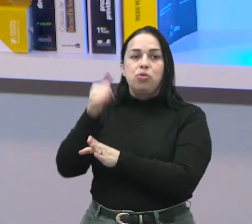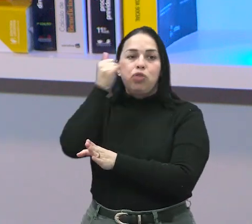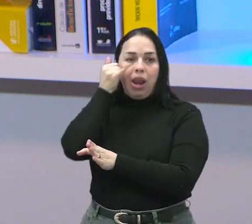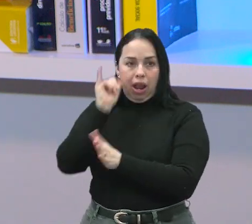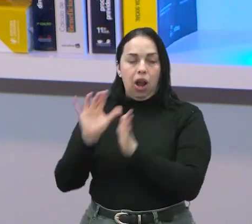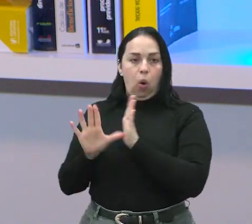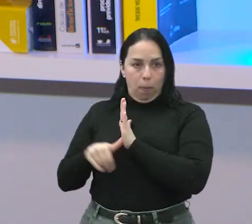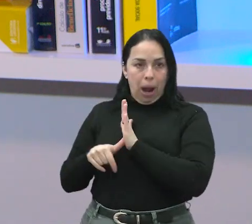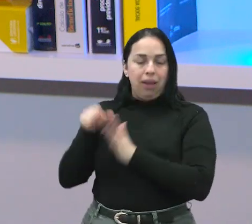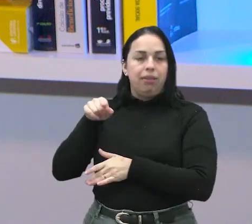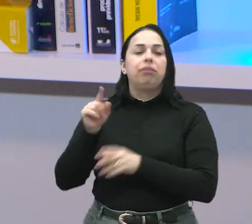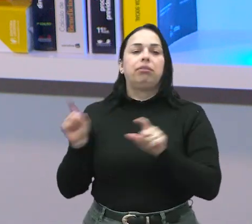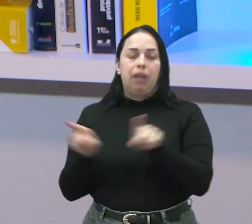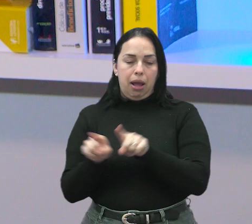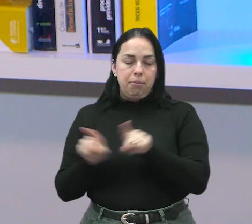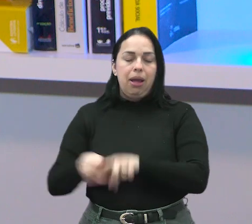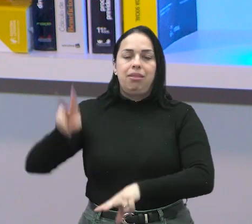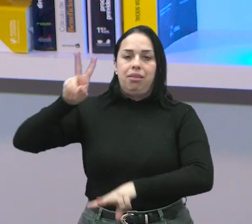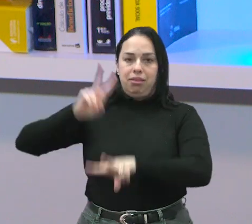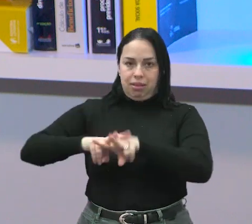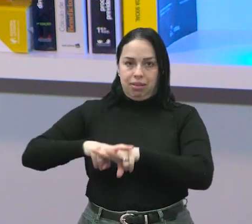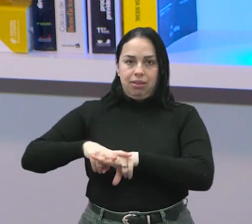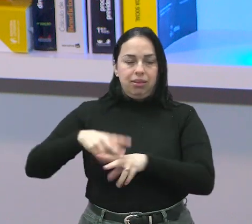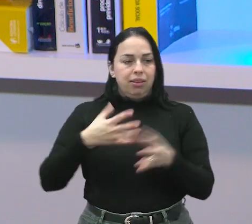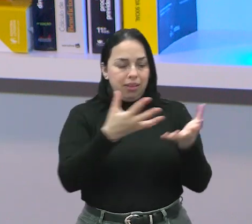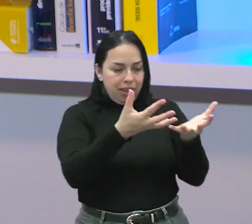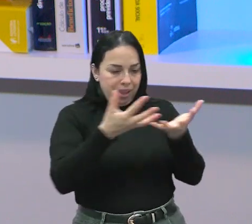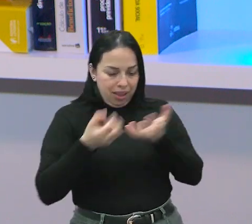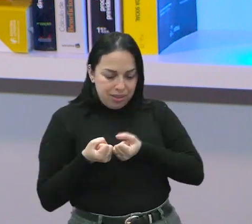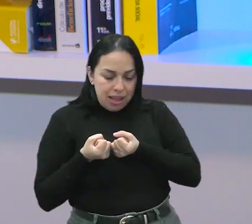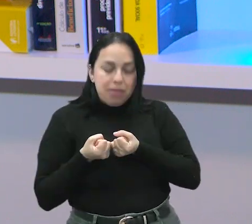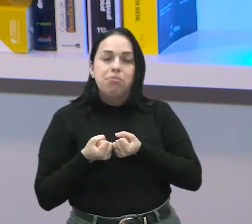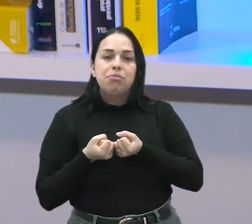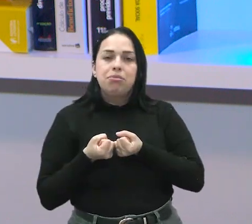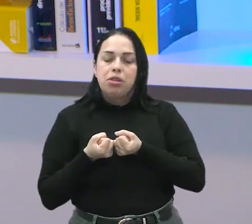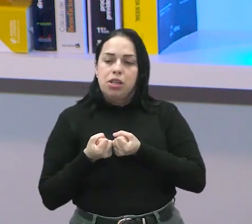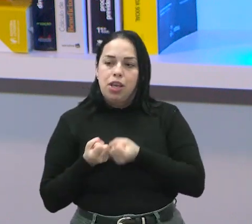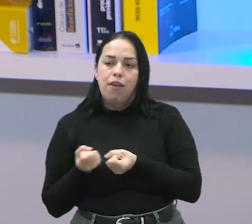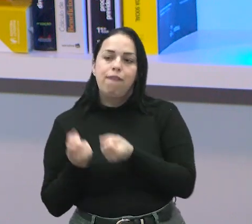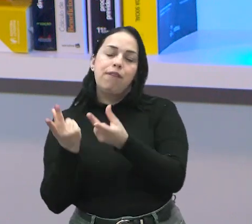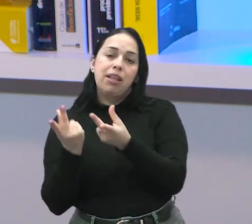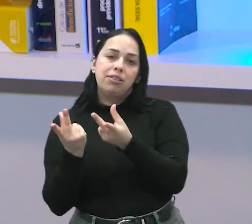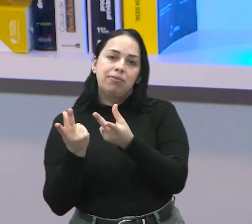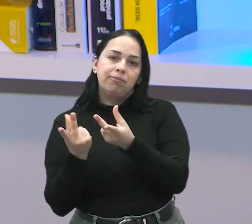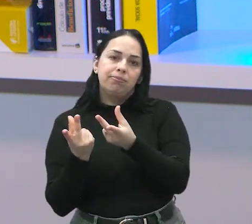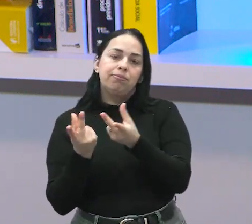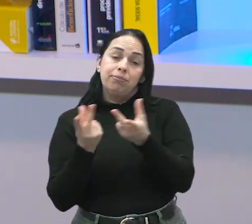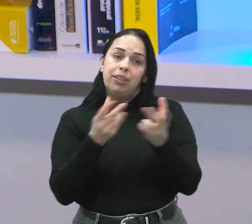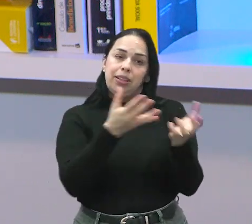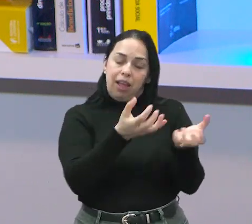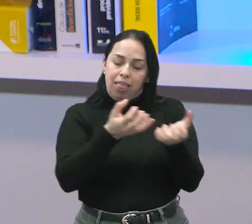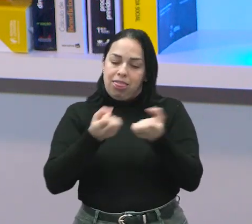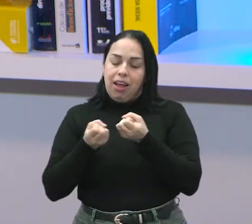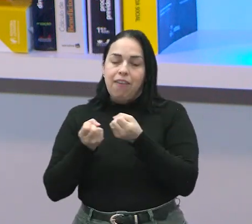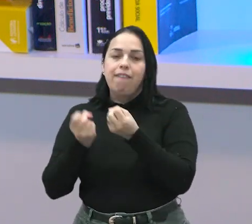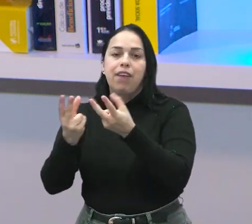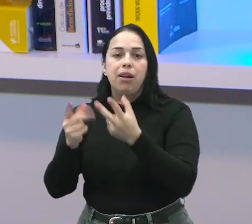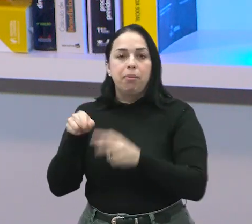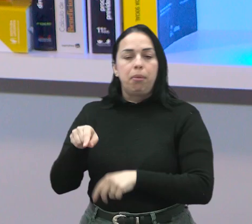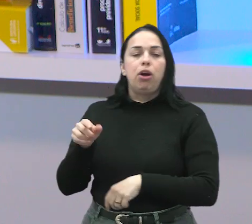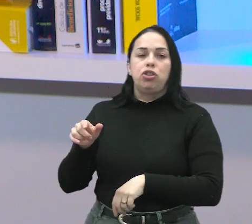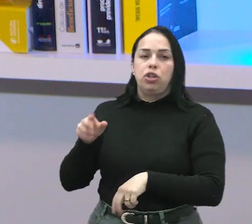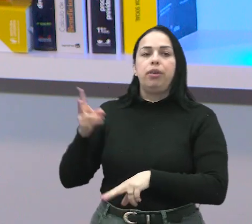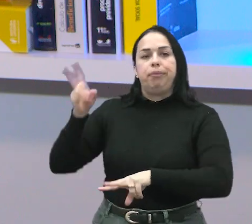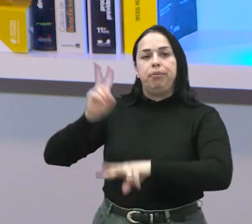uma receptação qualificada, que é quando você recebe esse produto do crime e utiliza na sua atividade comercial. Então ele